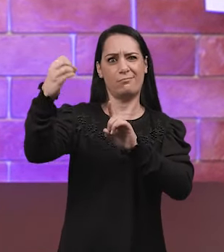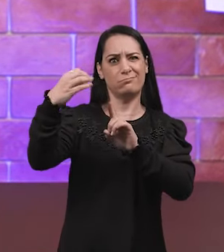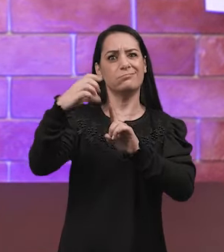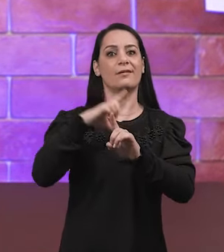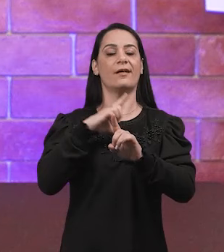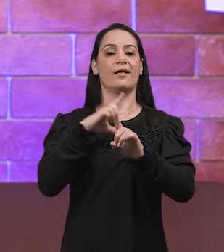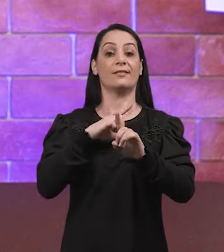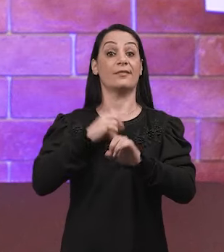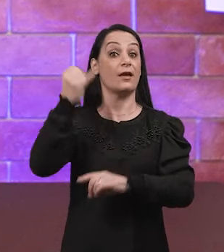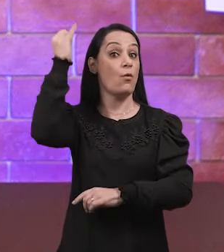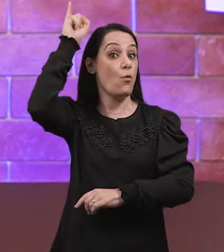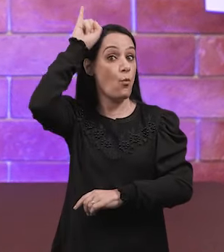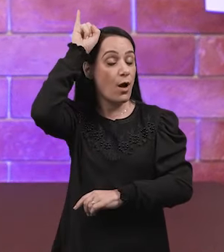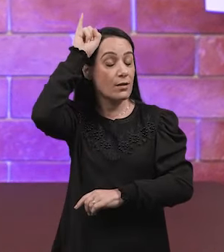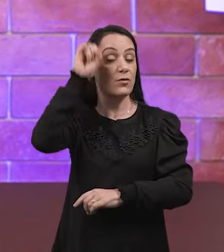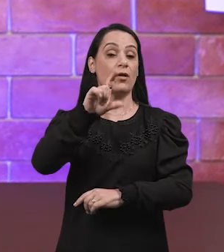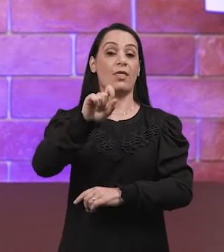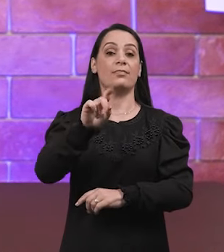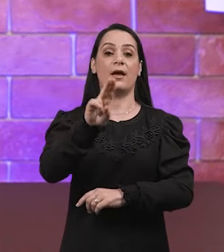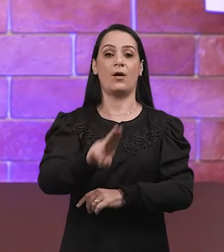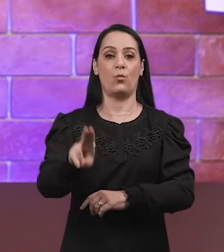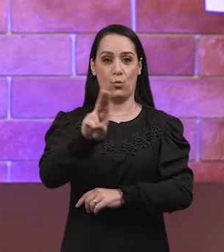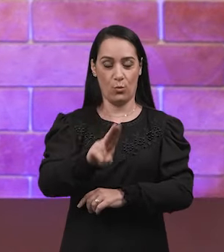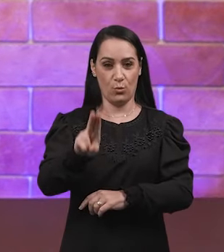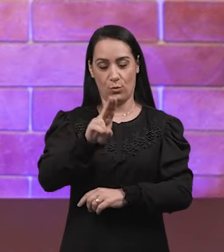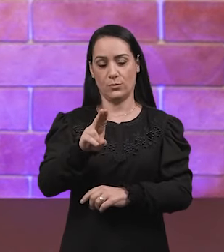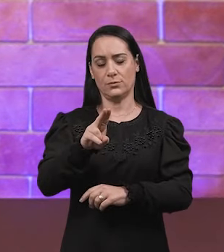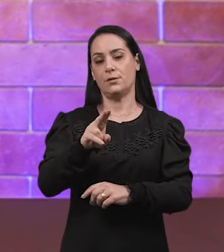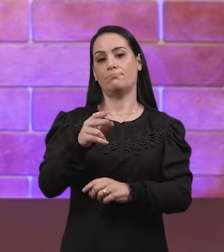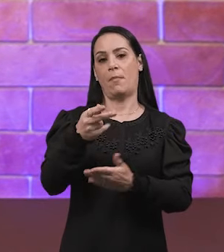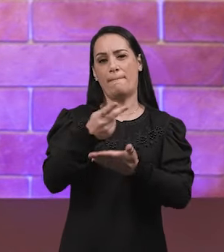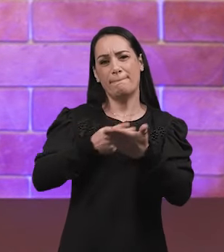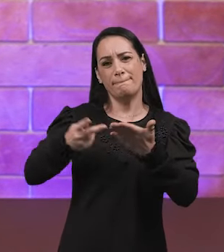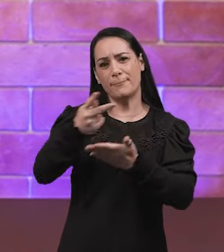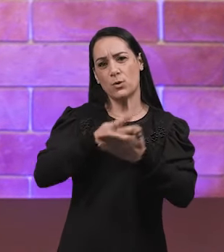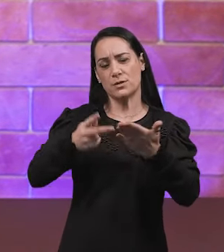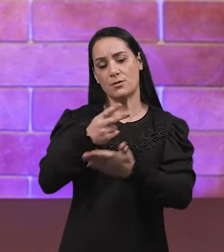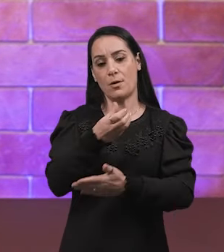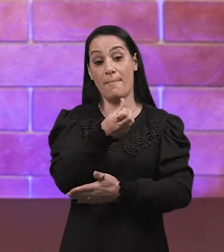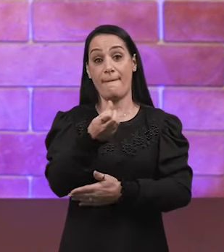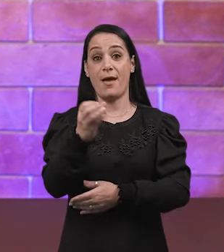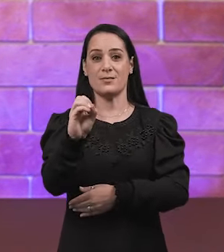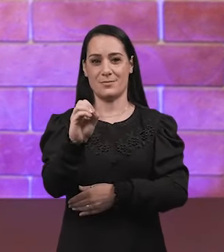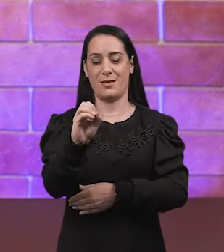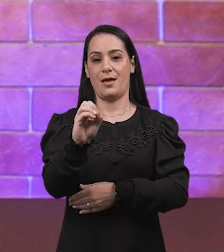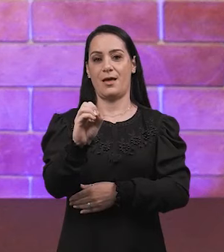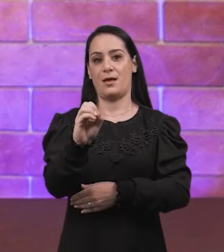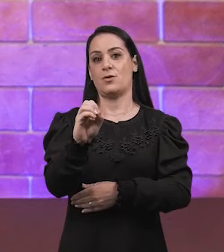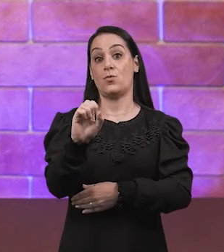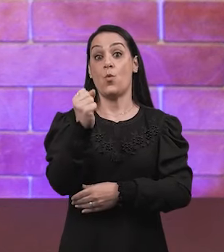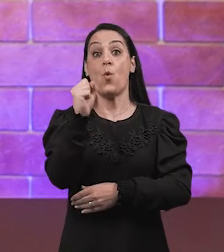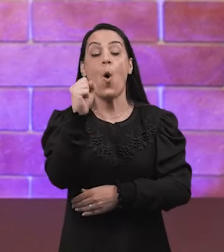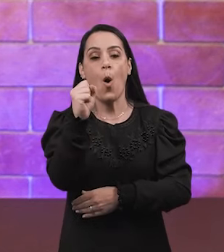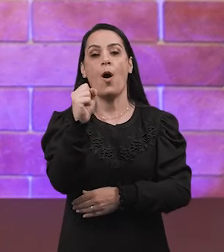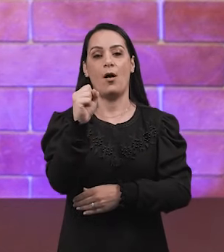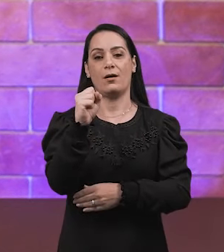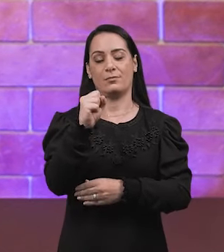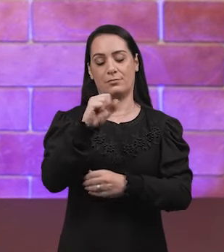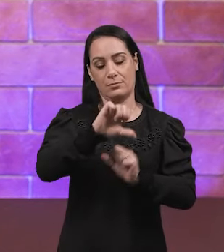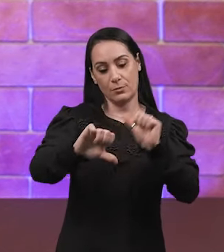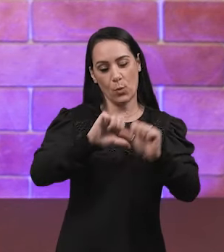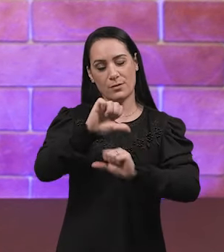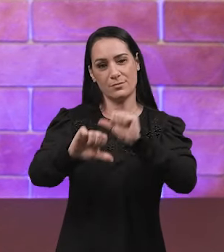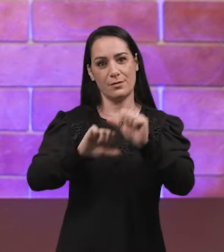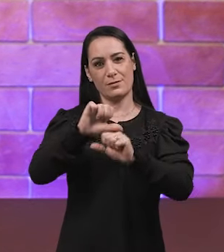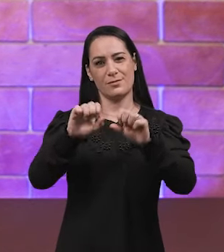conexão Wi-Fi utilizando o sistema Android 10, além de um processador Qualcomm 660 octa-core